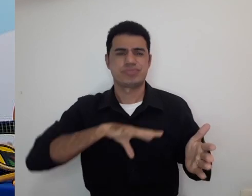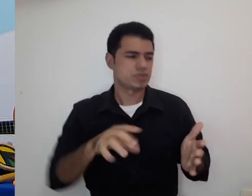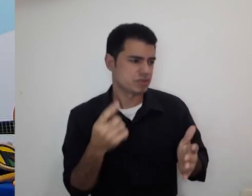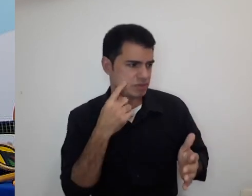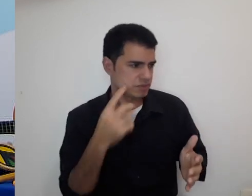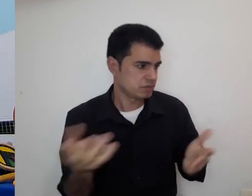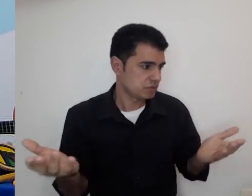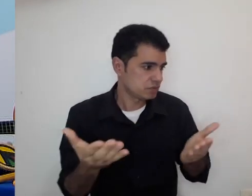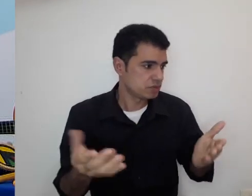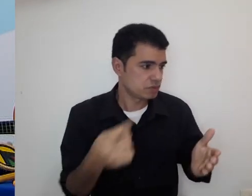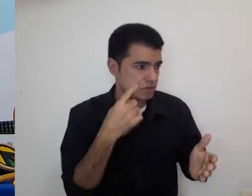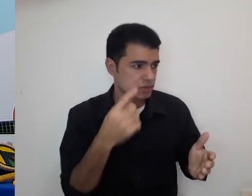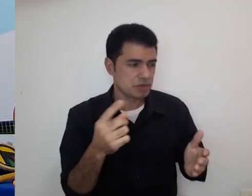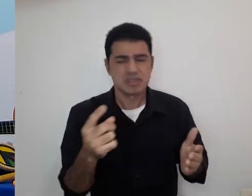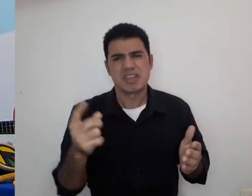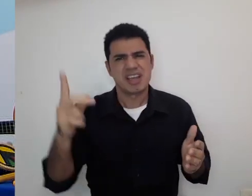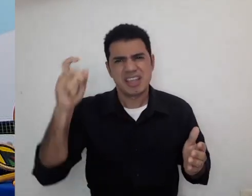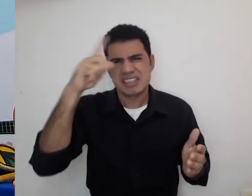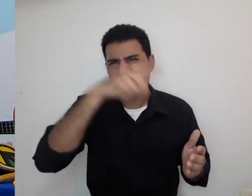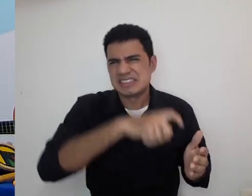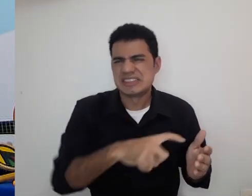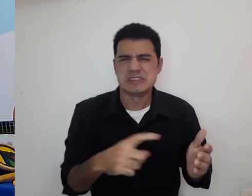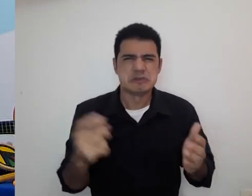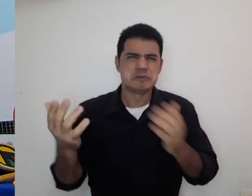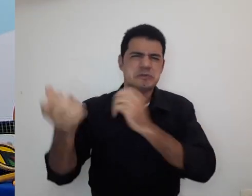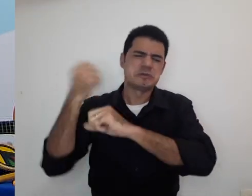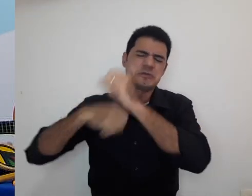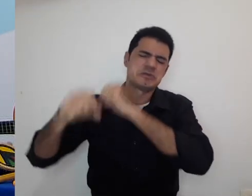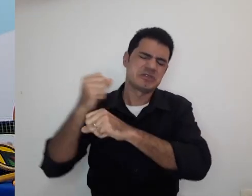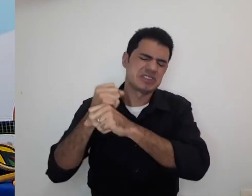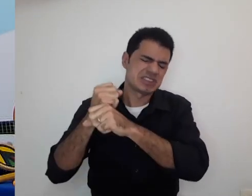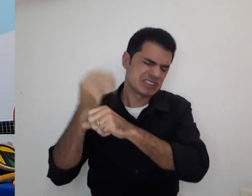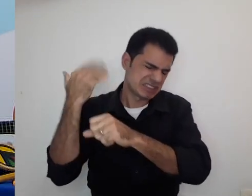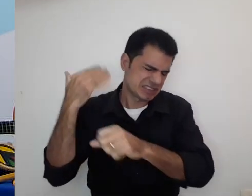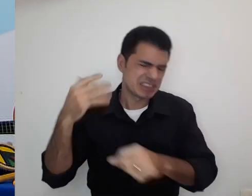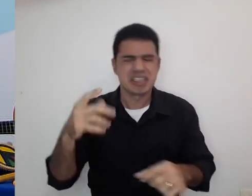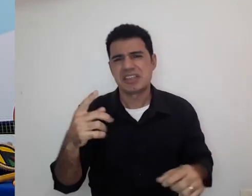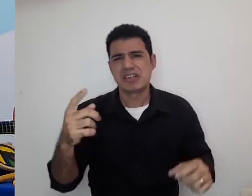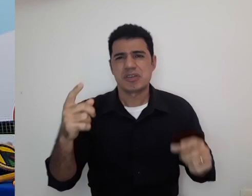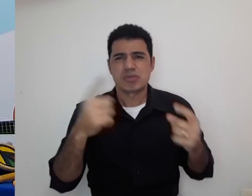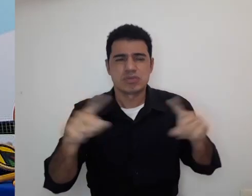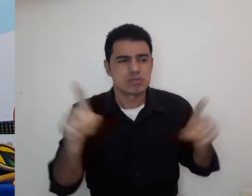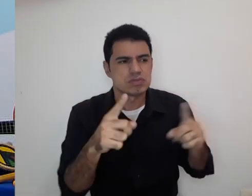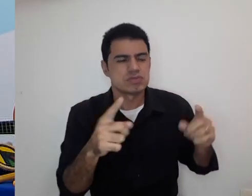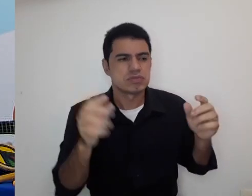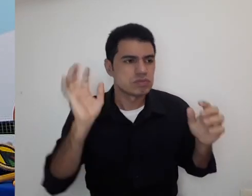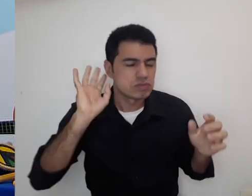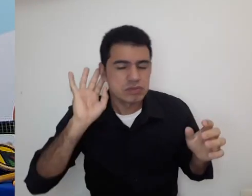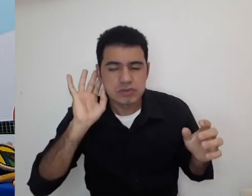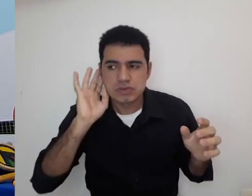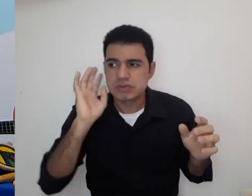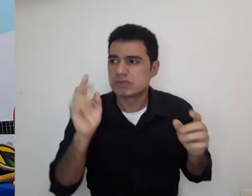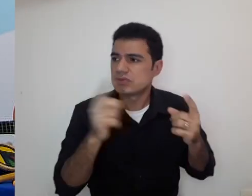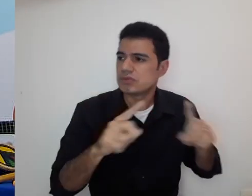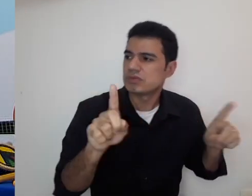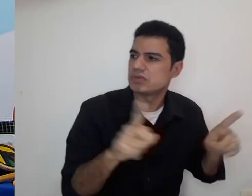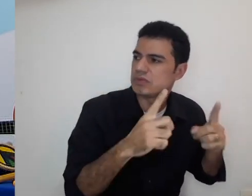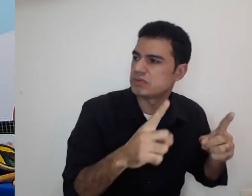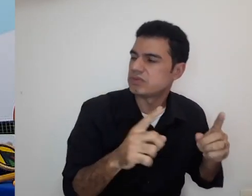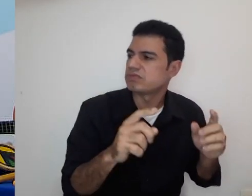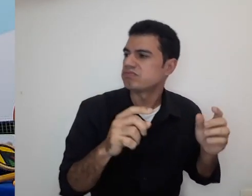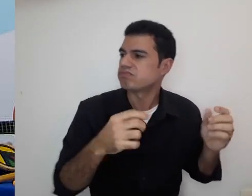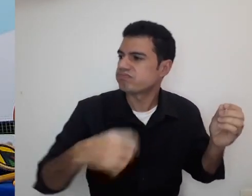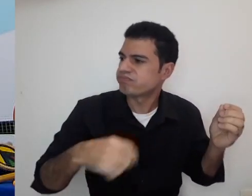ut, e era difícil de cantar, né, de executar na hora de solfejar, né? O solfejo, que